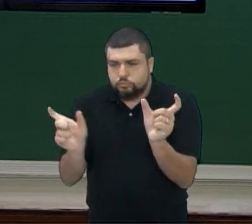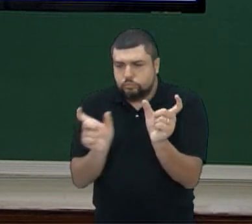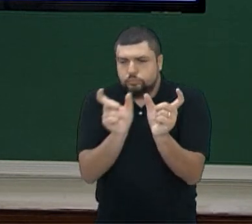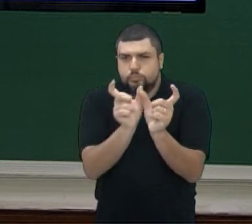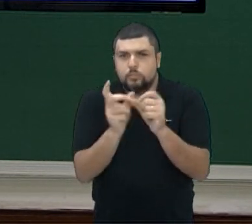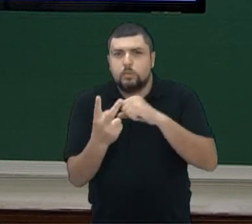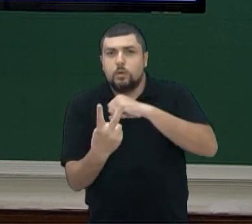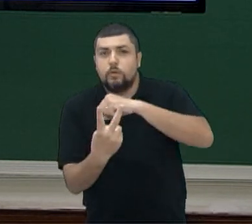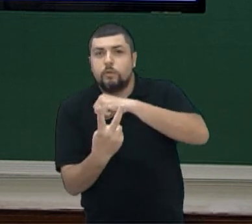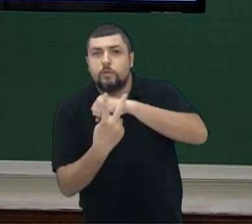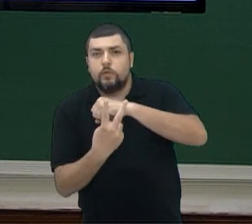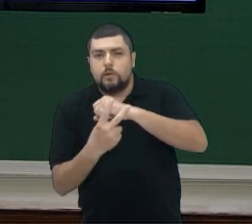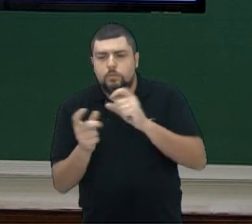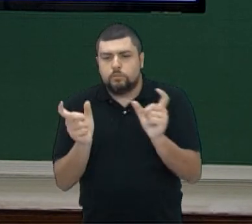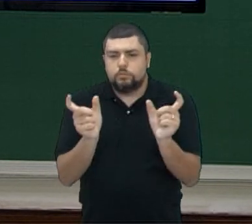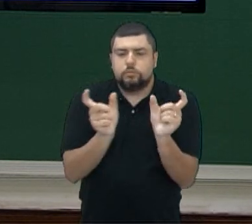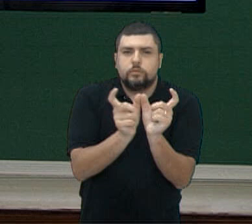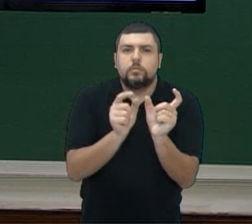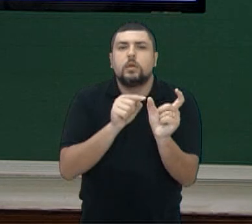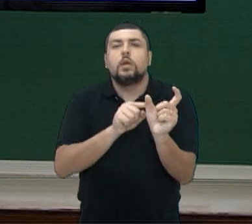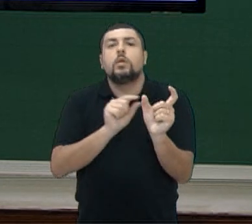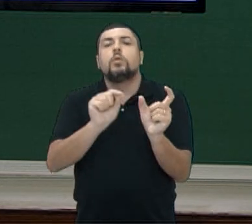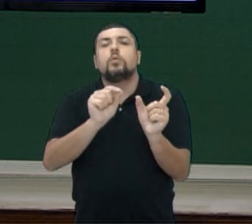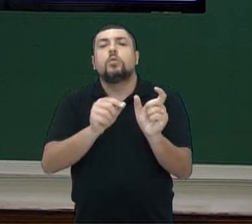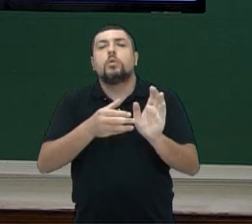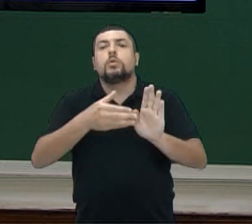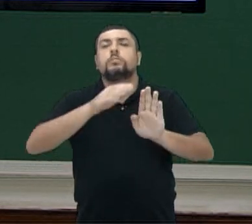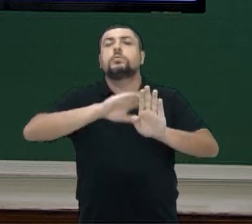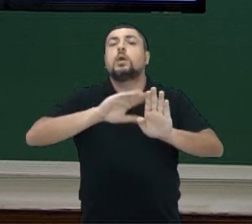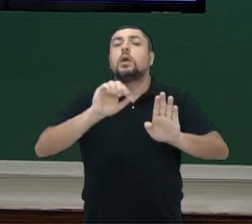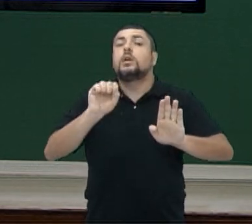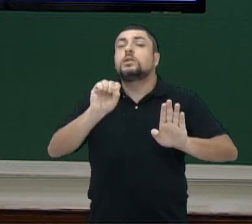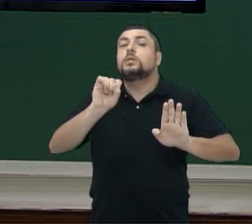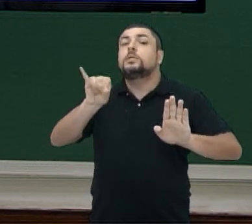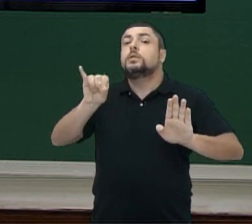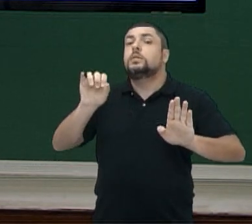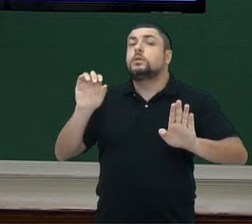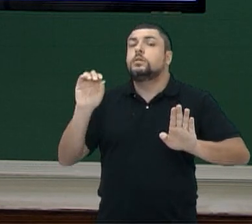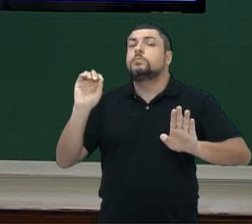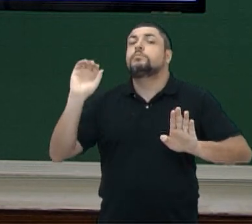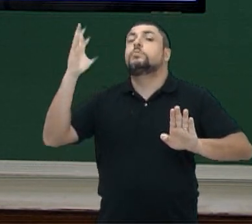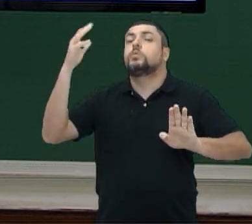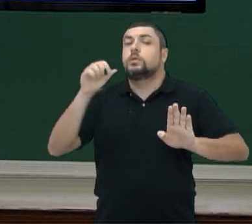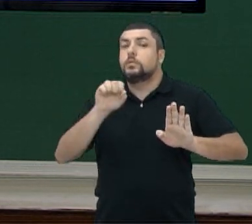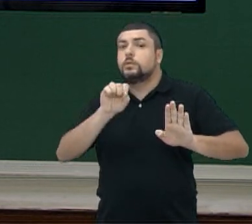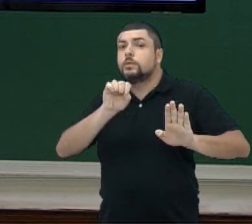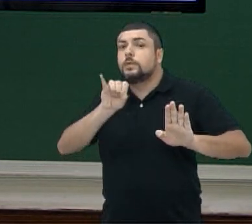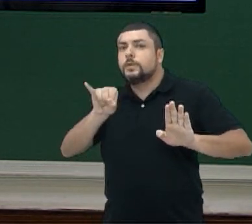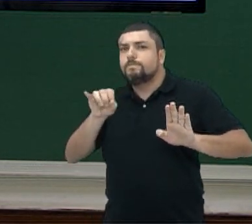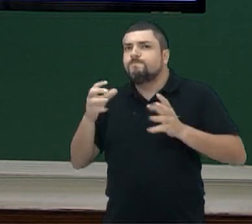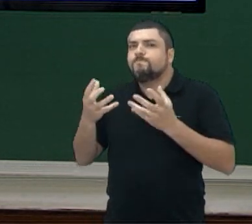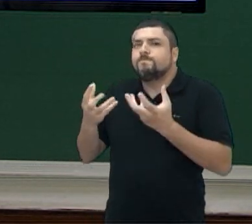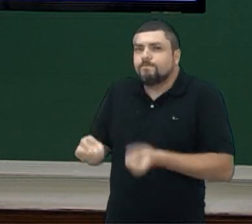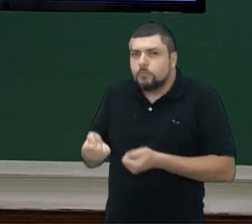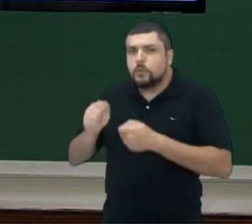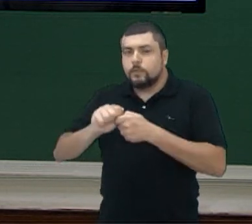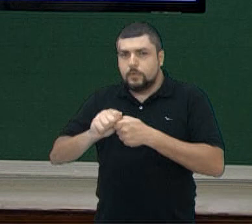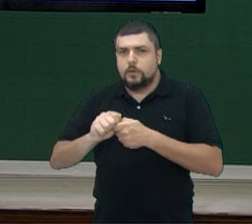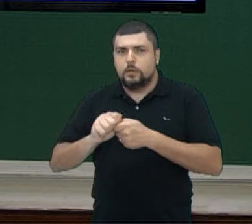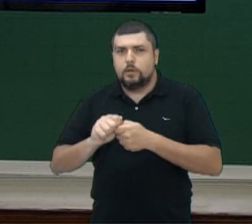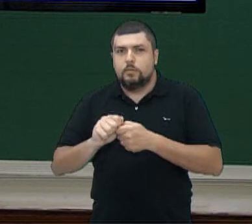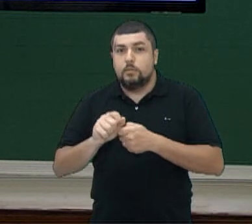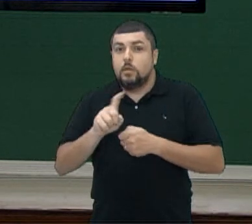falar sobre condições, né? Se você faria alguma coisa, não que você esteja